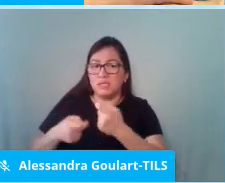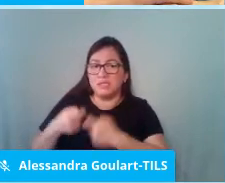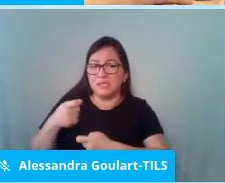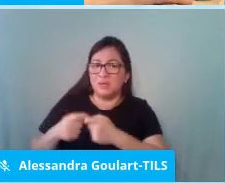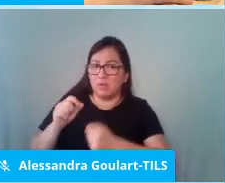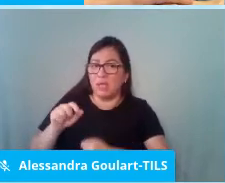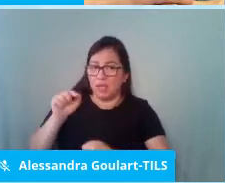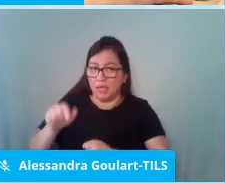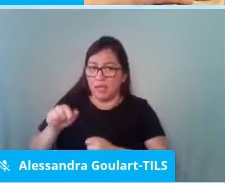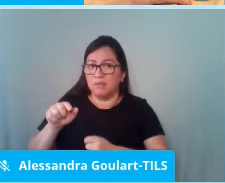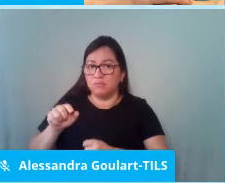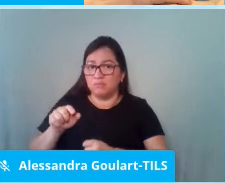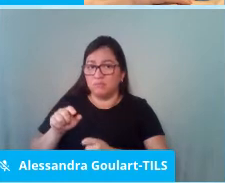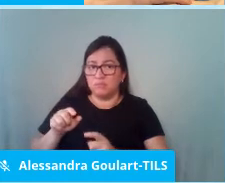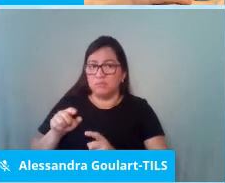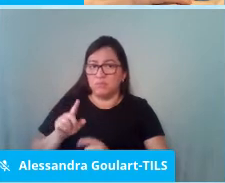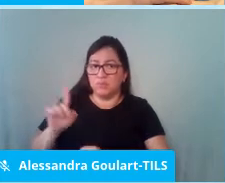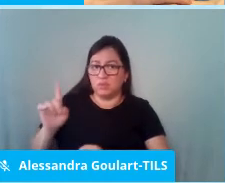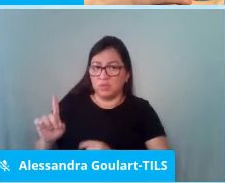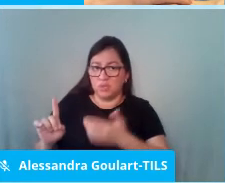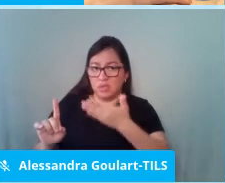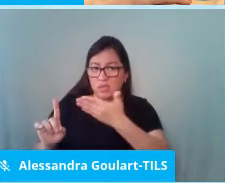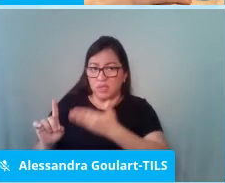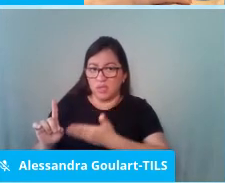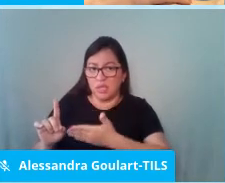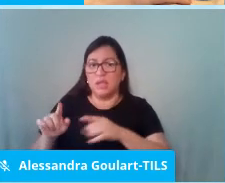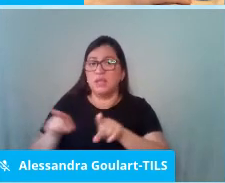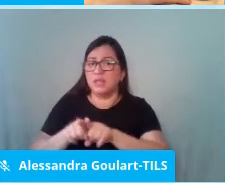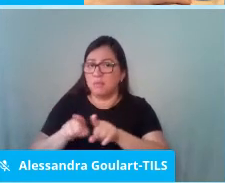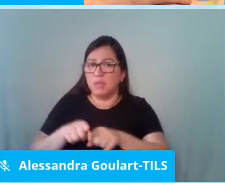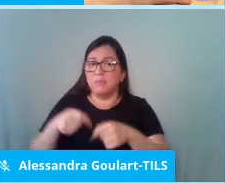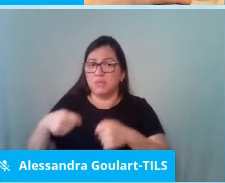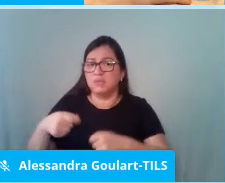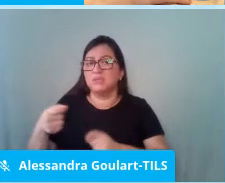Com relação ao próximo slide, por favor, Marlon.